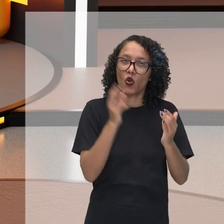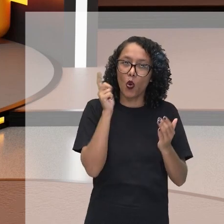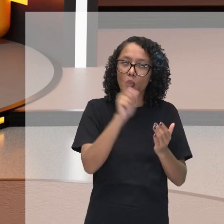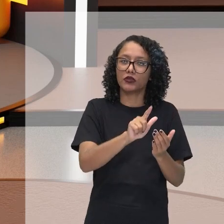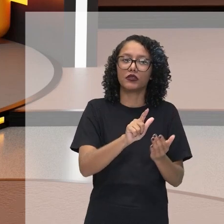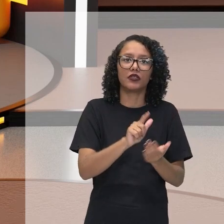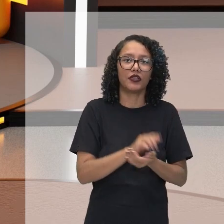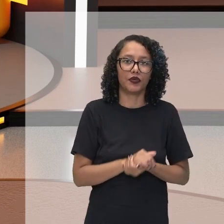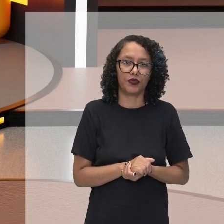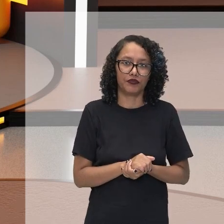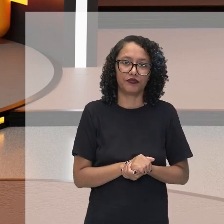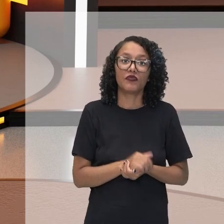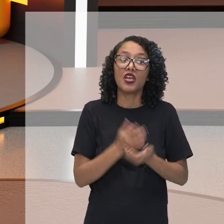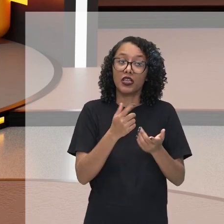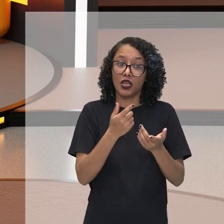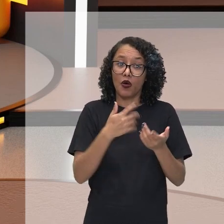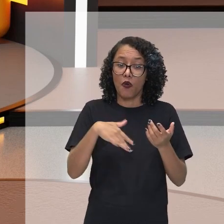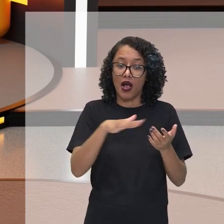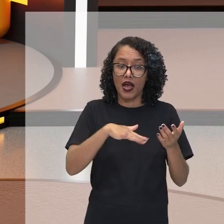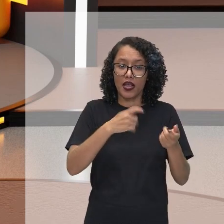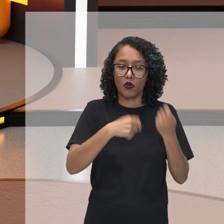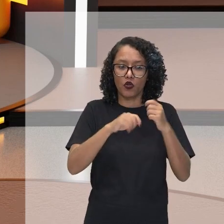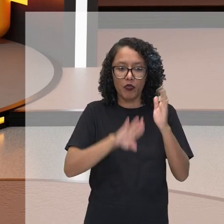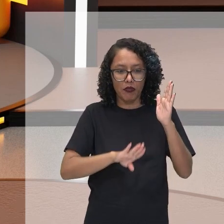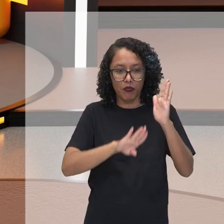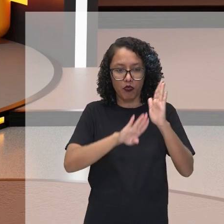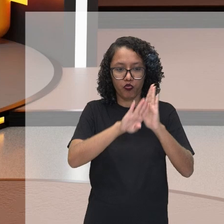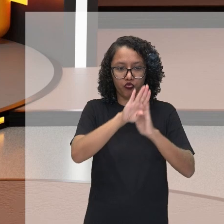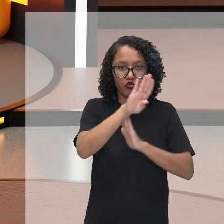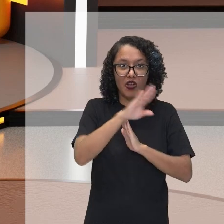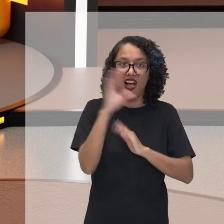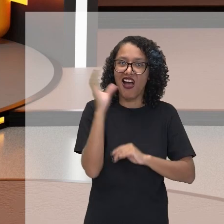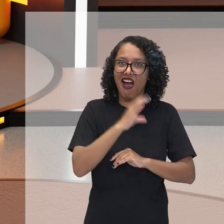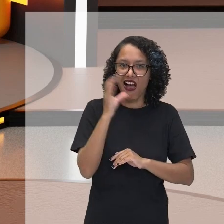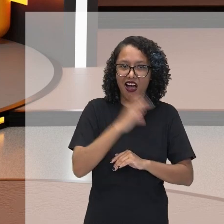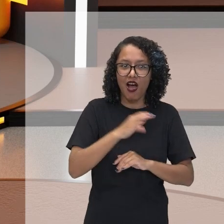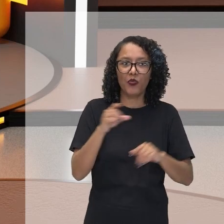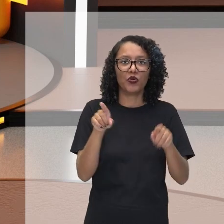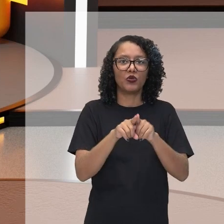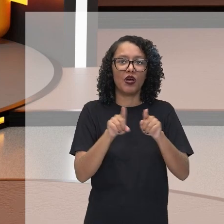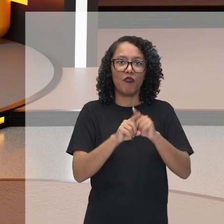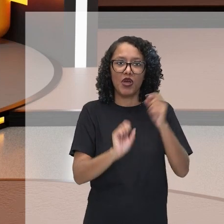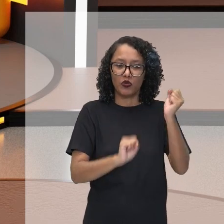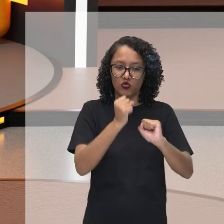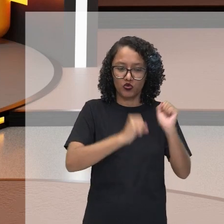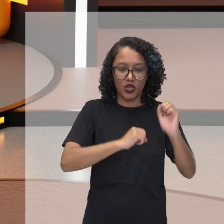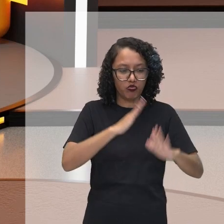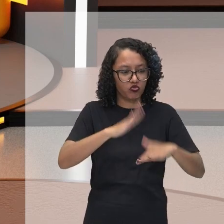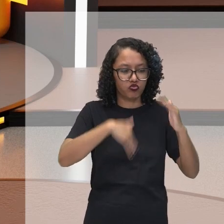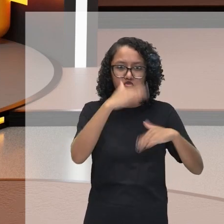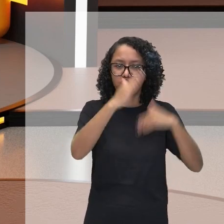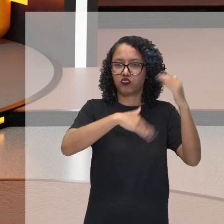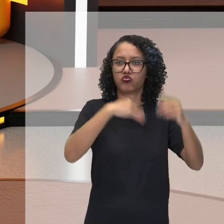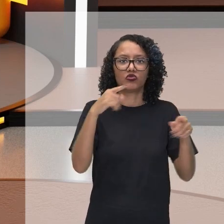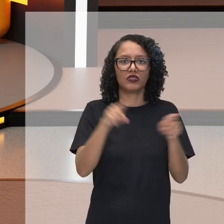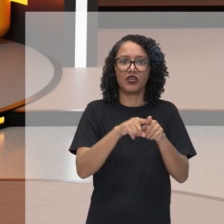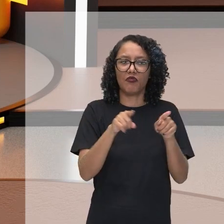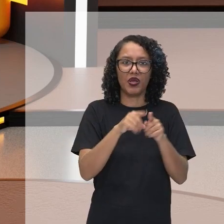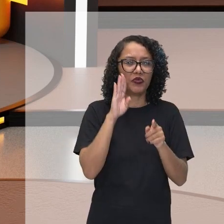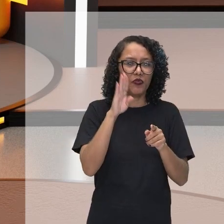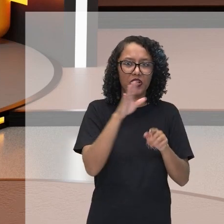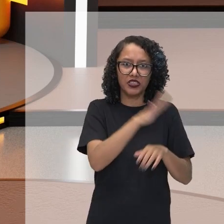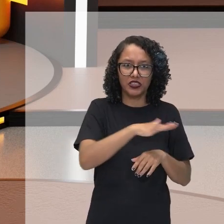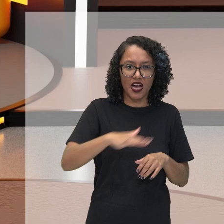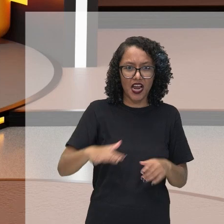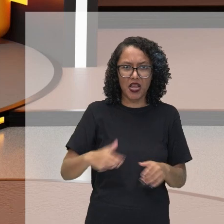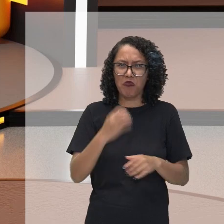crescimento econômico acelerado, né? Vão apresentar elevada industrialização com setores, principalmente de ponta, começam a